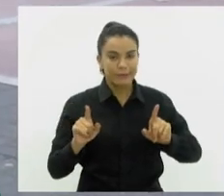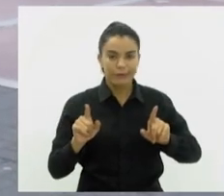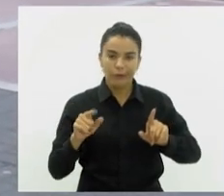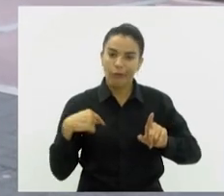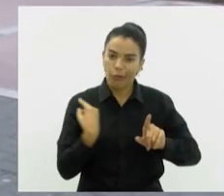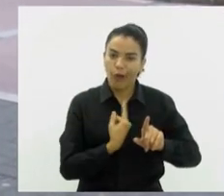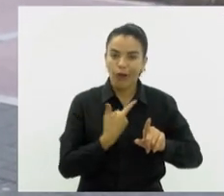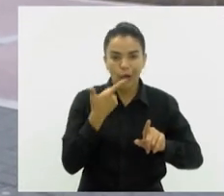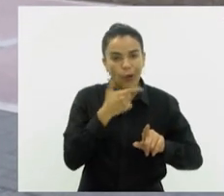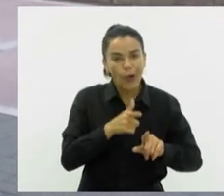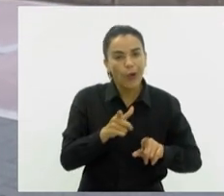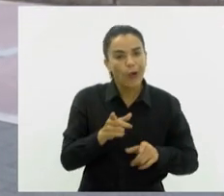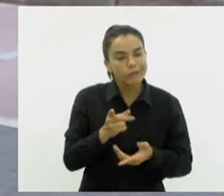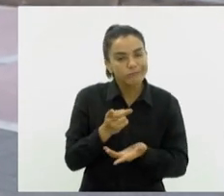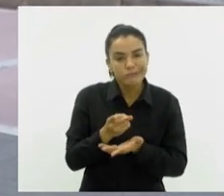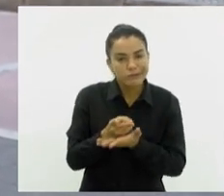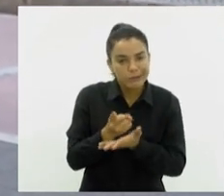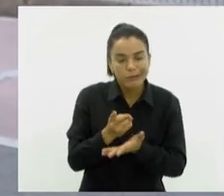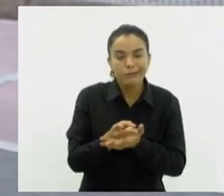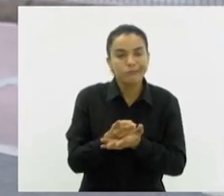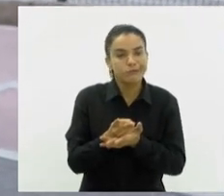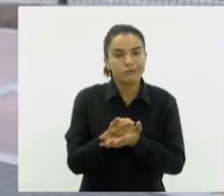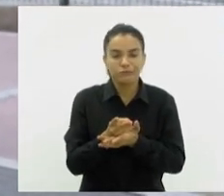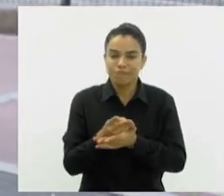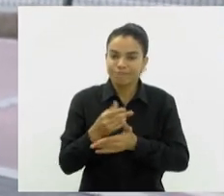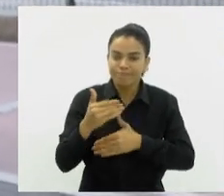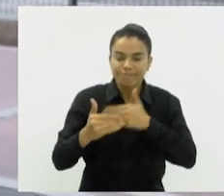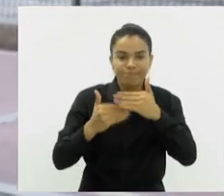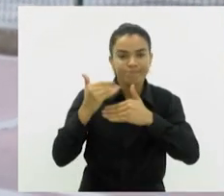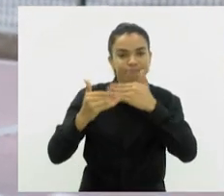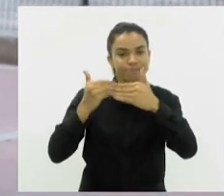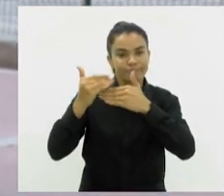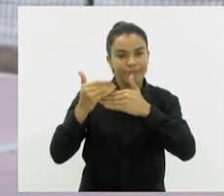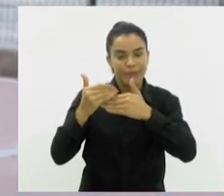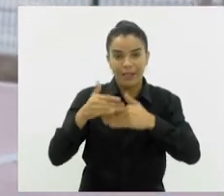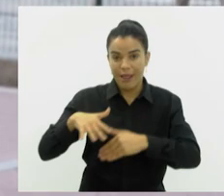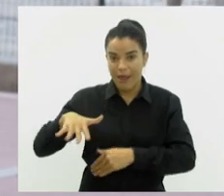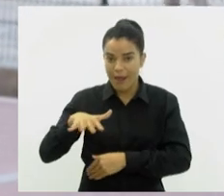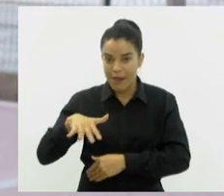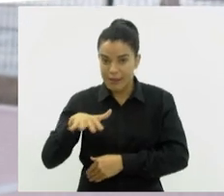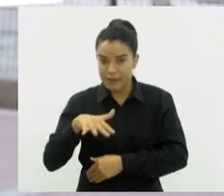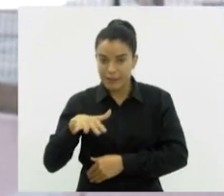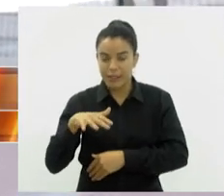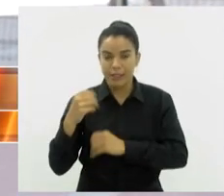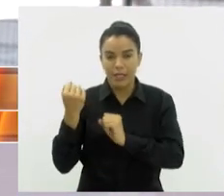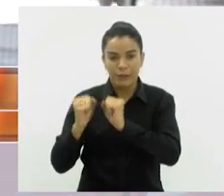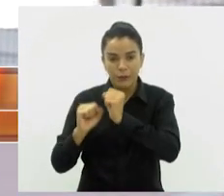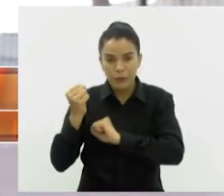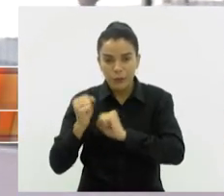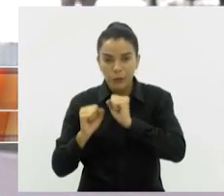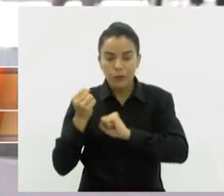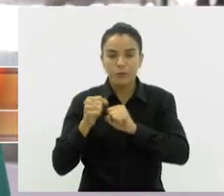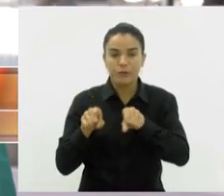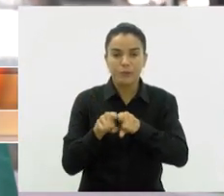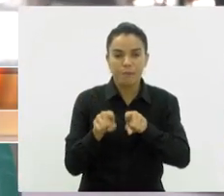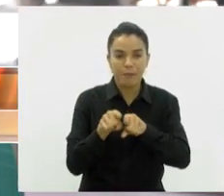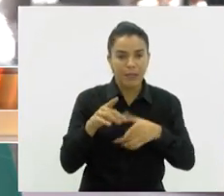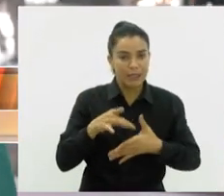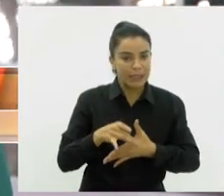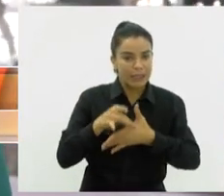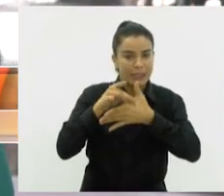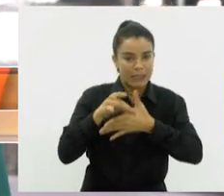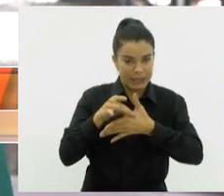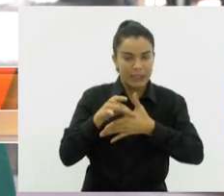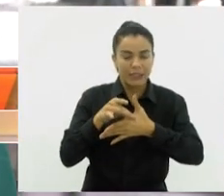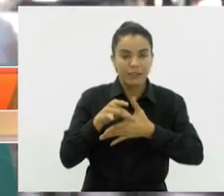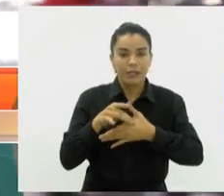lentos em relação à educação e desenvolvimento de mulheres para diversas posições seja na indústria seja em posição de liderança